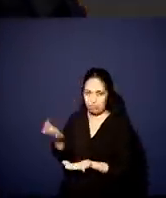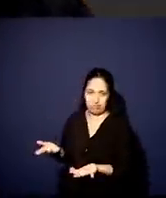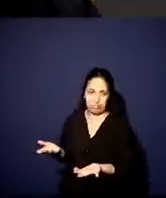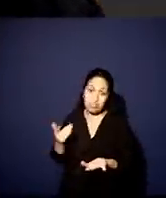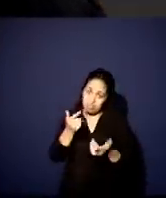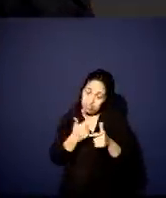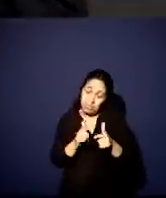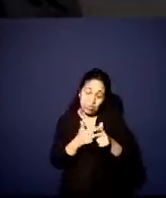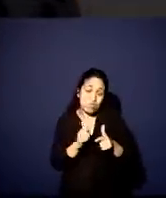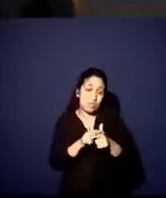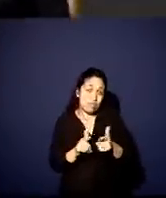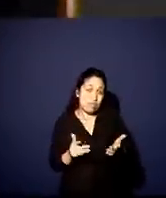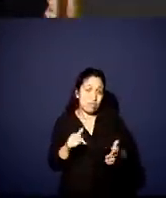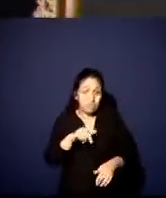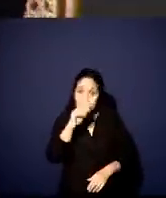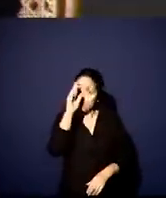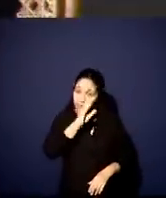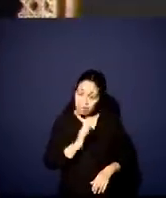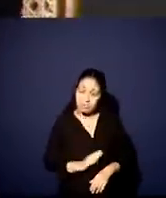na minha opinião, é isso.